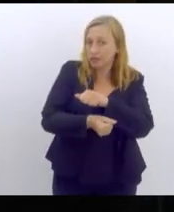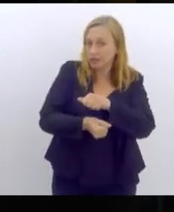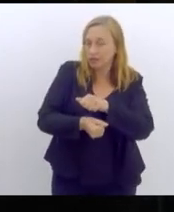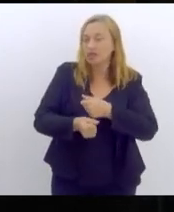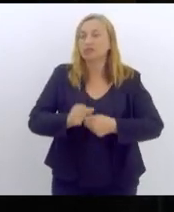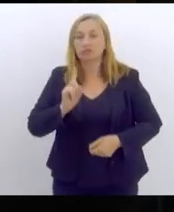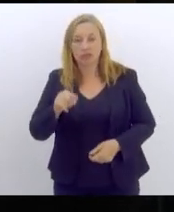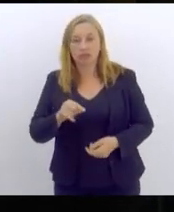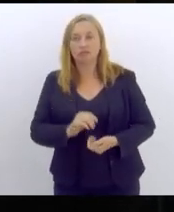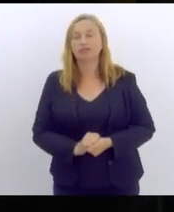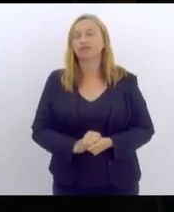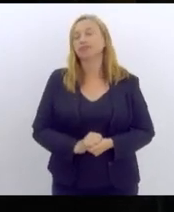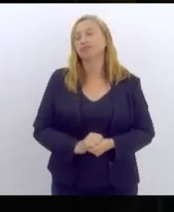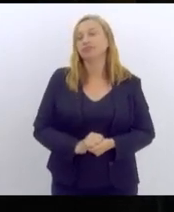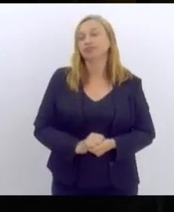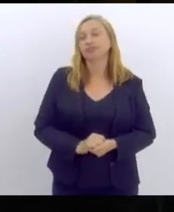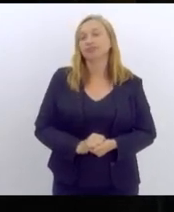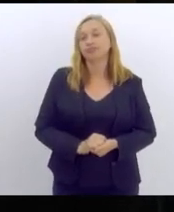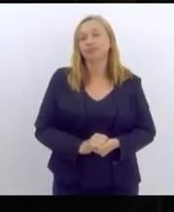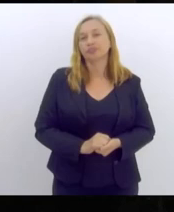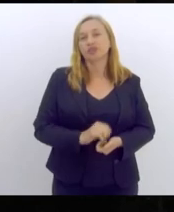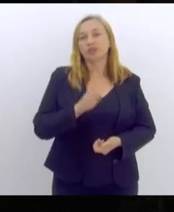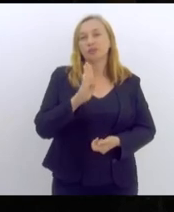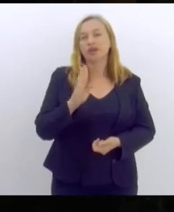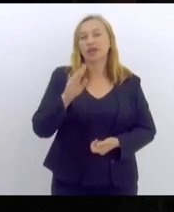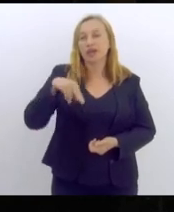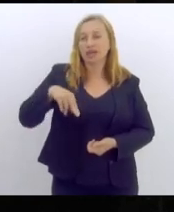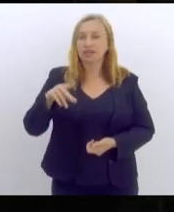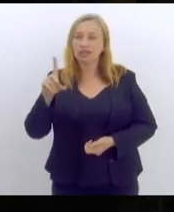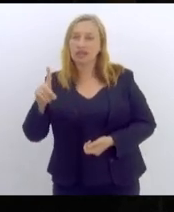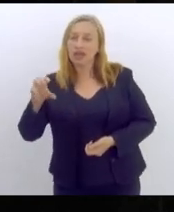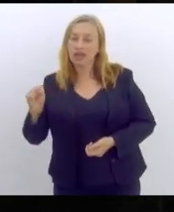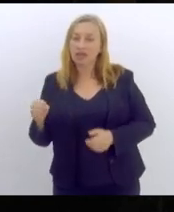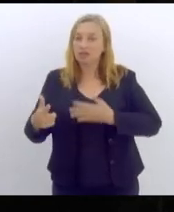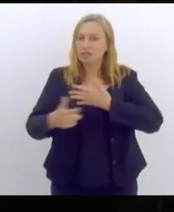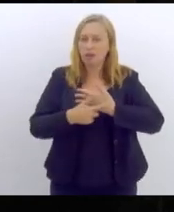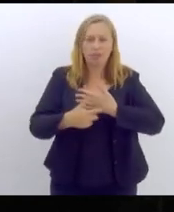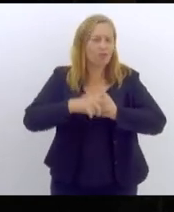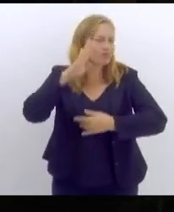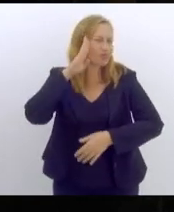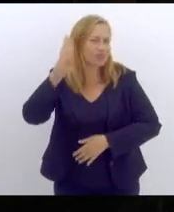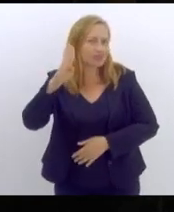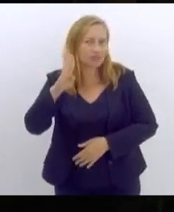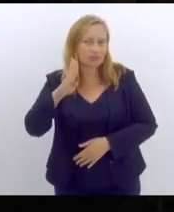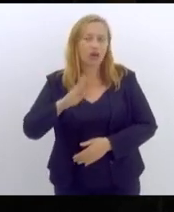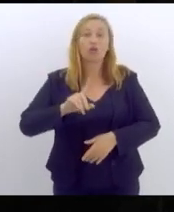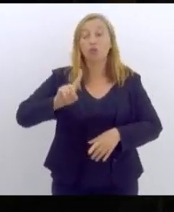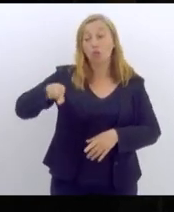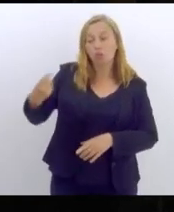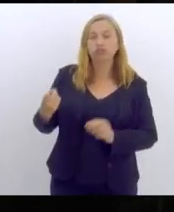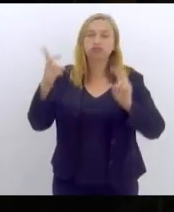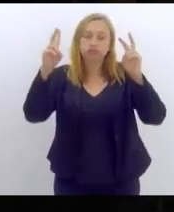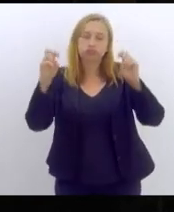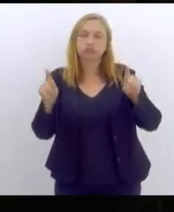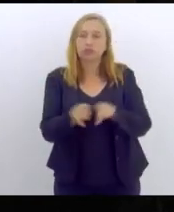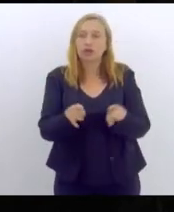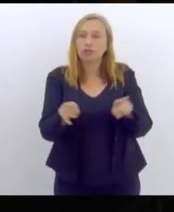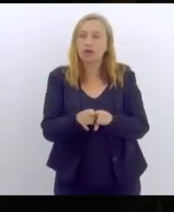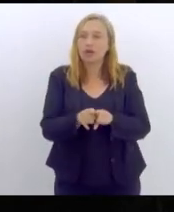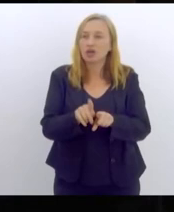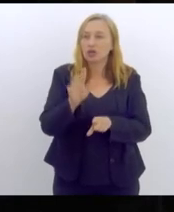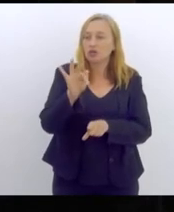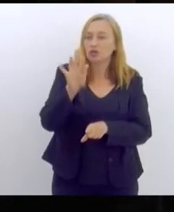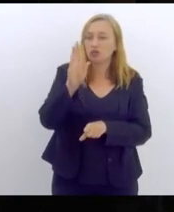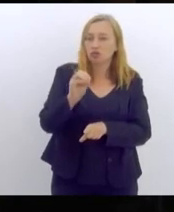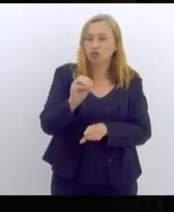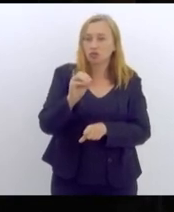não é? E que o BNDES tem um papel fundamental. A outra questão é o Fundo de